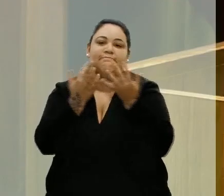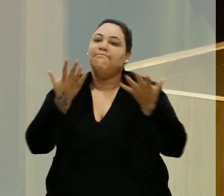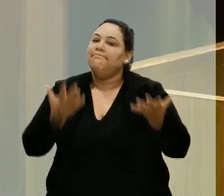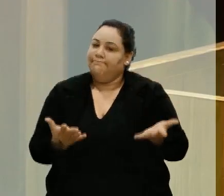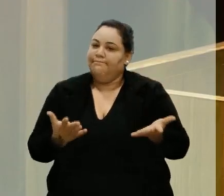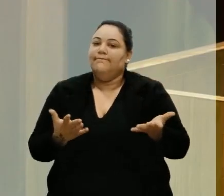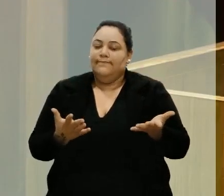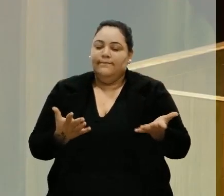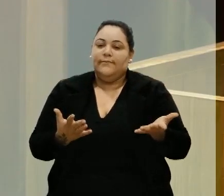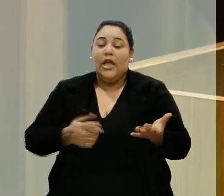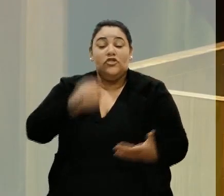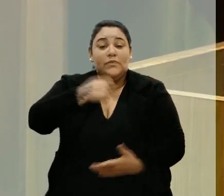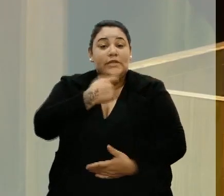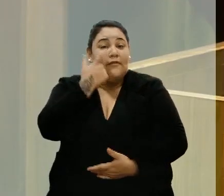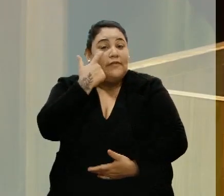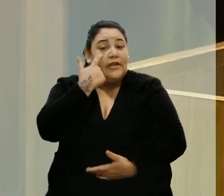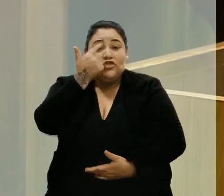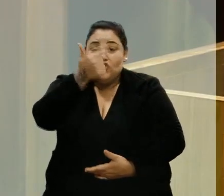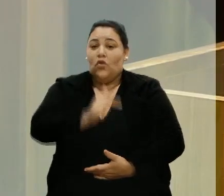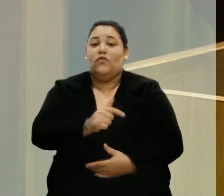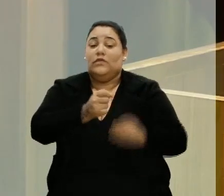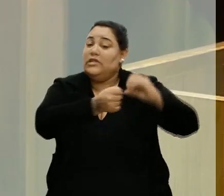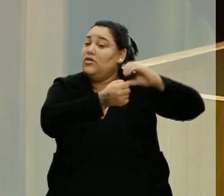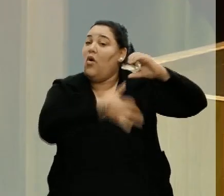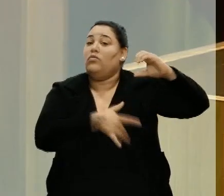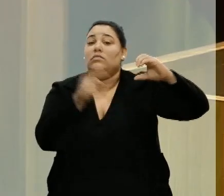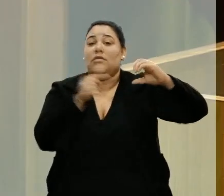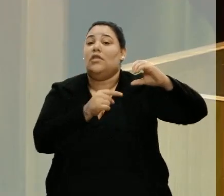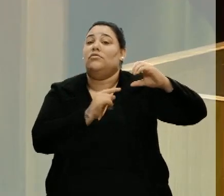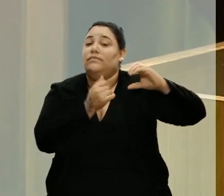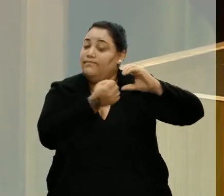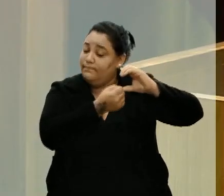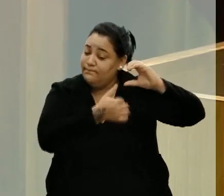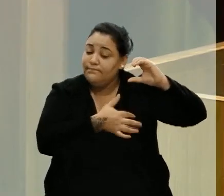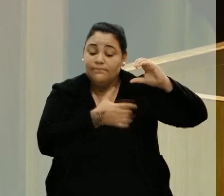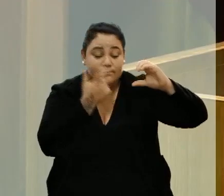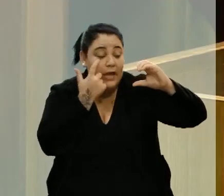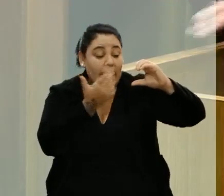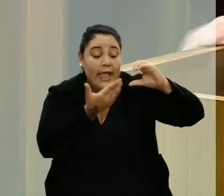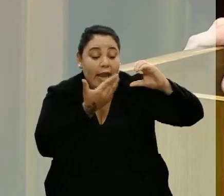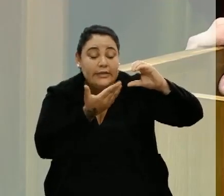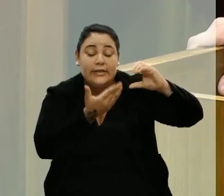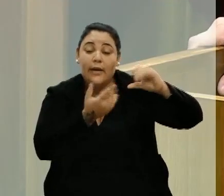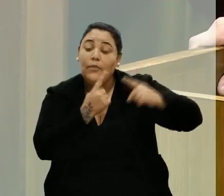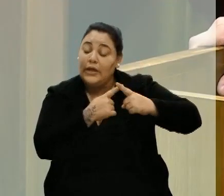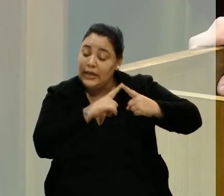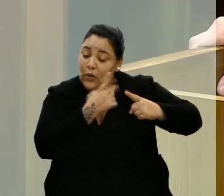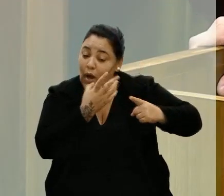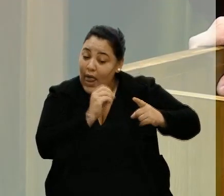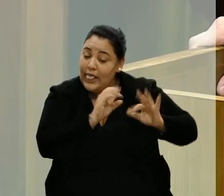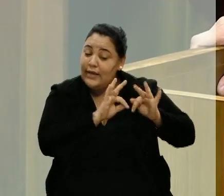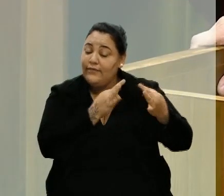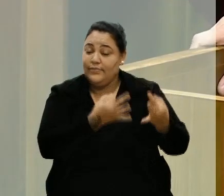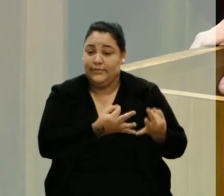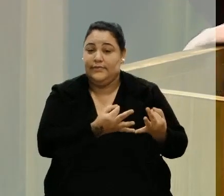Então, temos que rever esse conceito, porque são 40 famílias